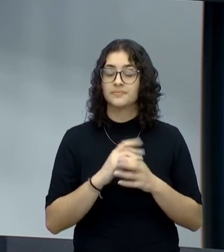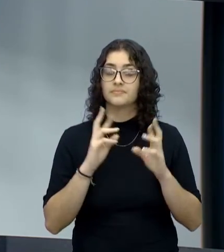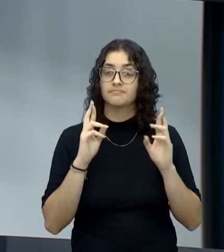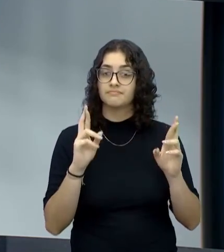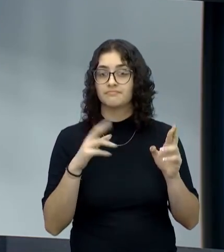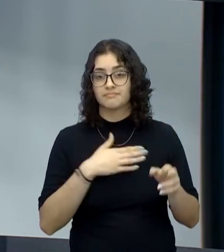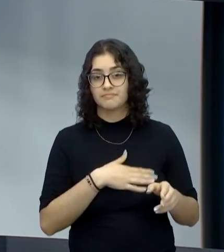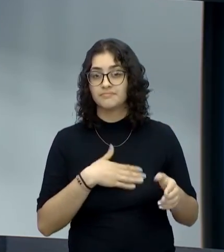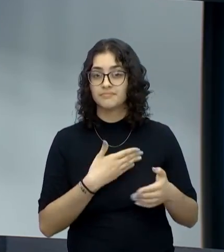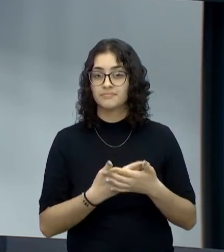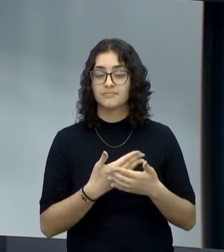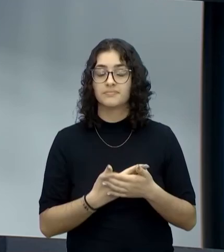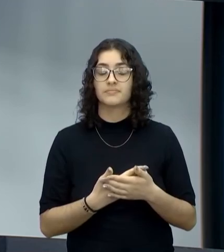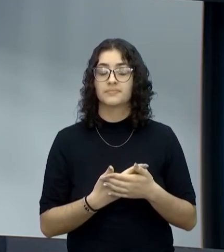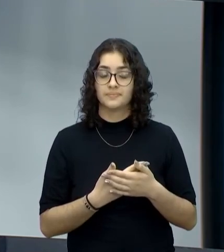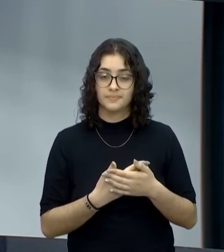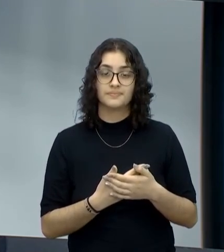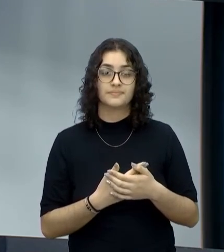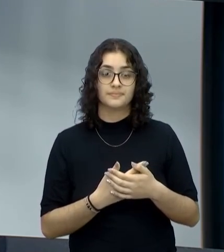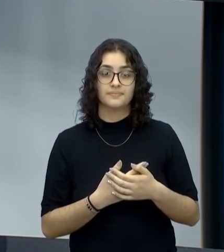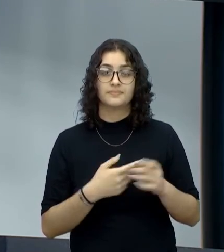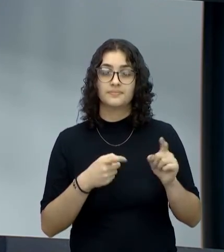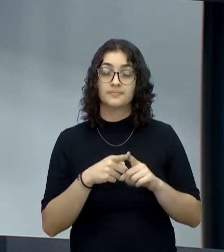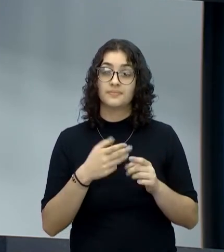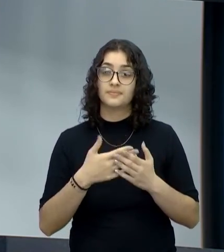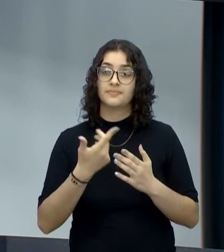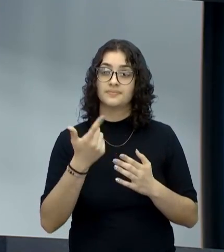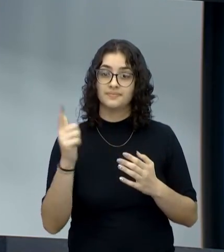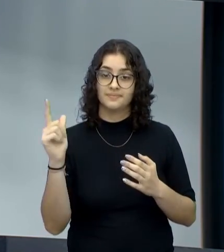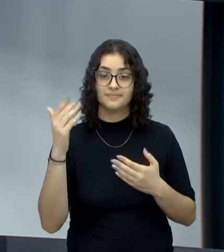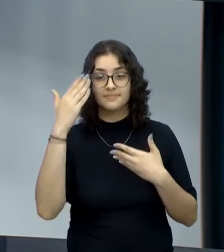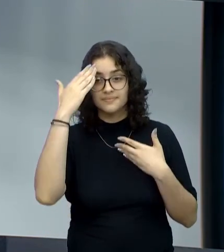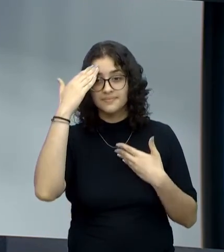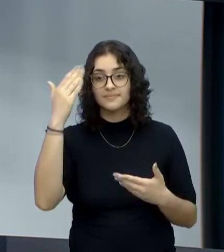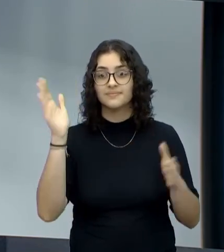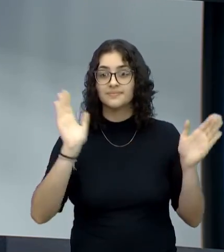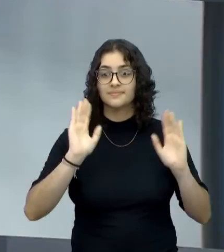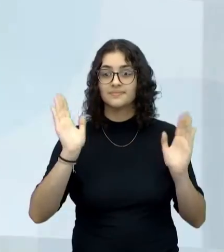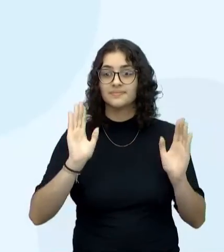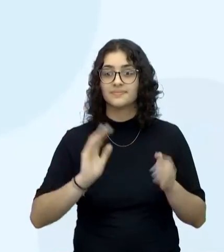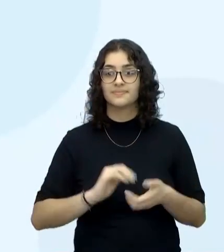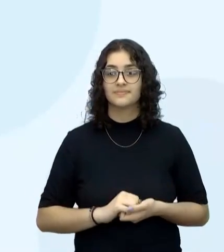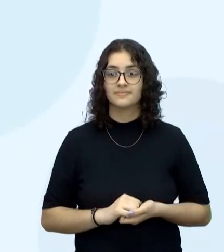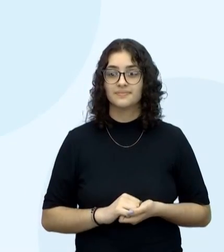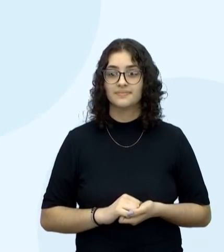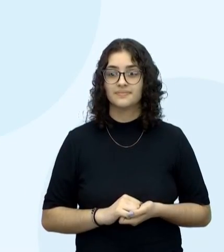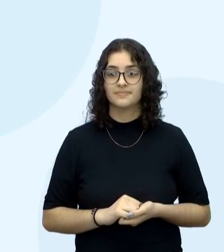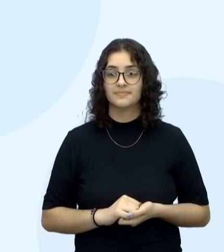gostado da aula e espero vocês na próxima aula. Muito obrigada. Tchau, tchau, pessoal.